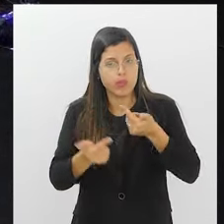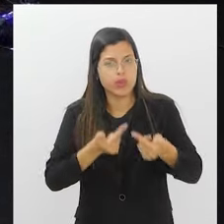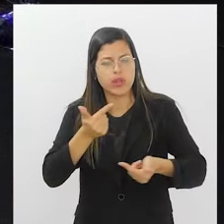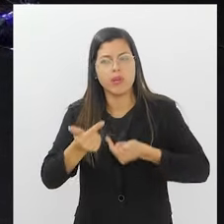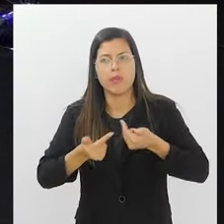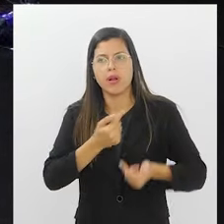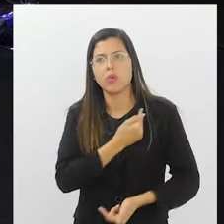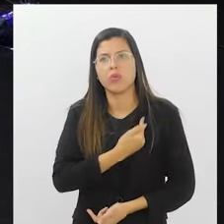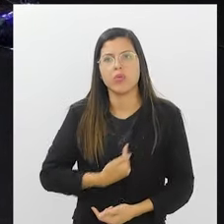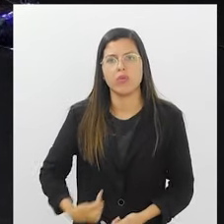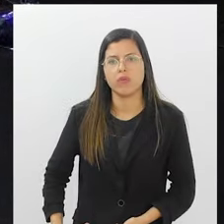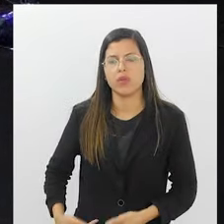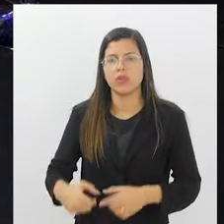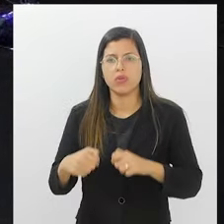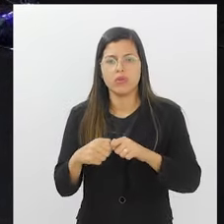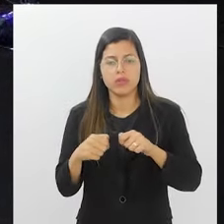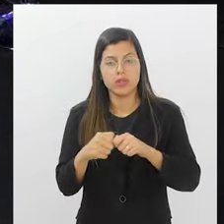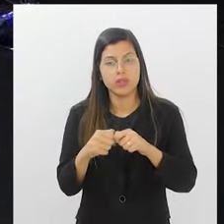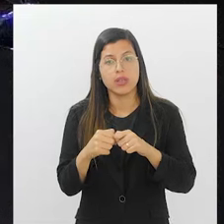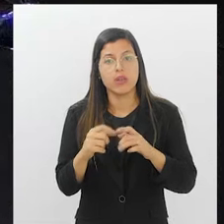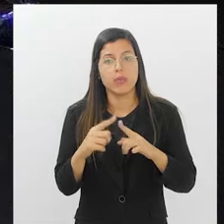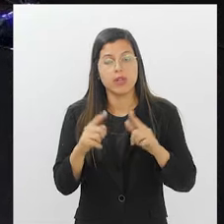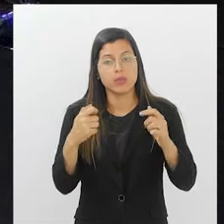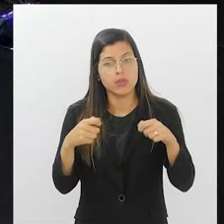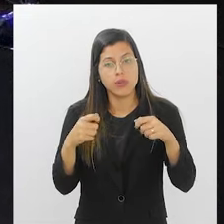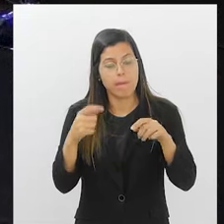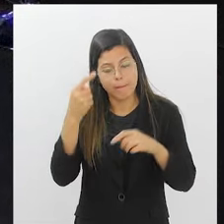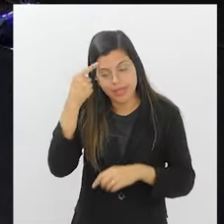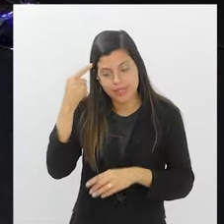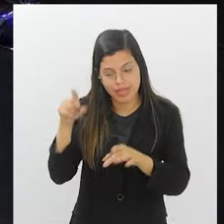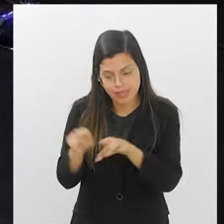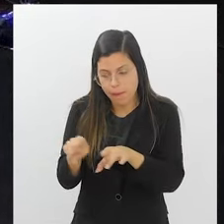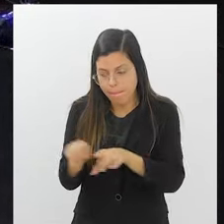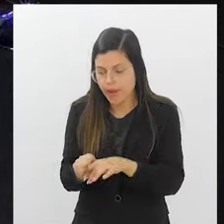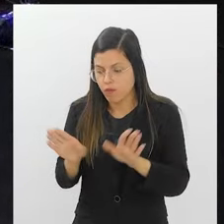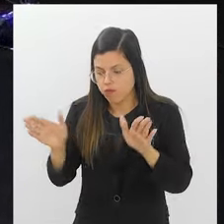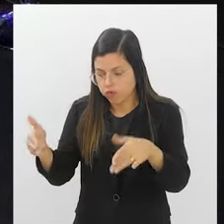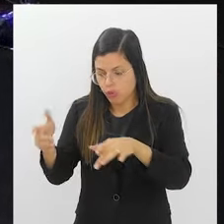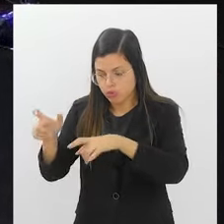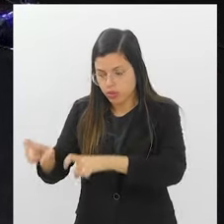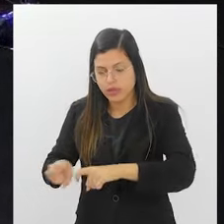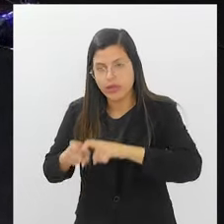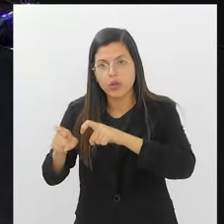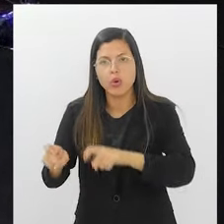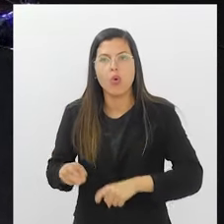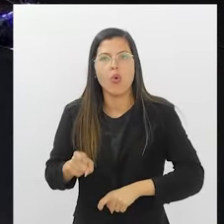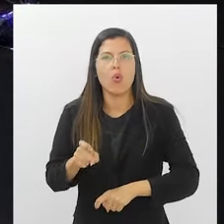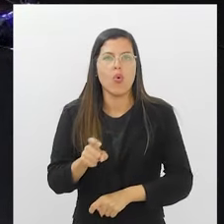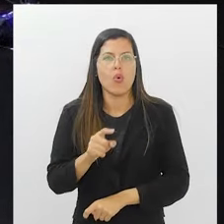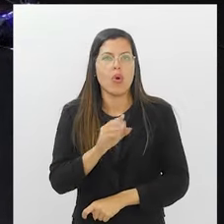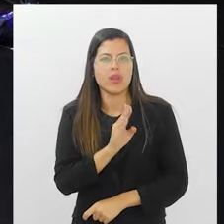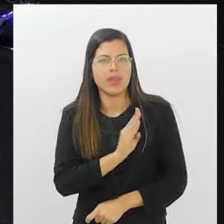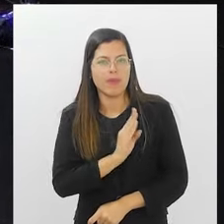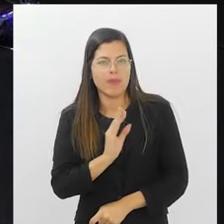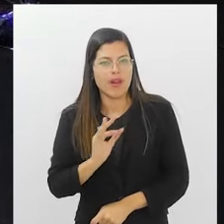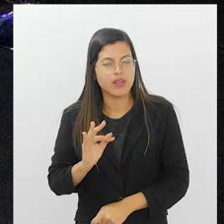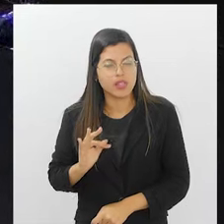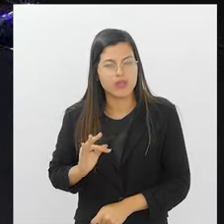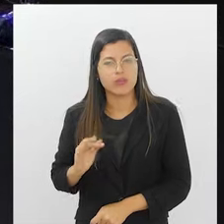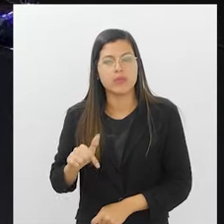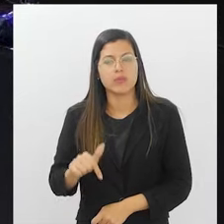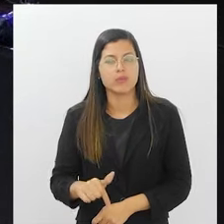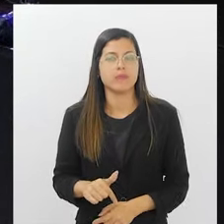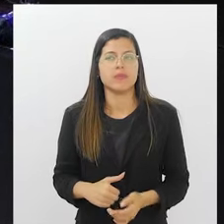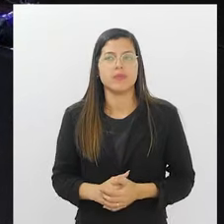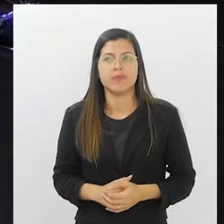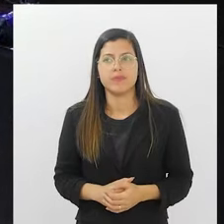Um grande trabalho que o governador está fazendo, mas nós temos que também pensar no interior. Nós temos que pensar no interior, pensar na Baixada, né? Porque as